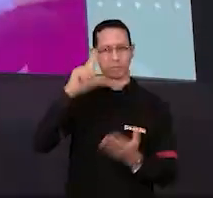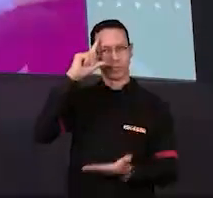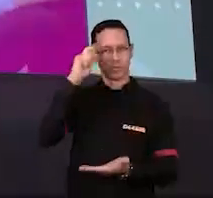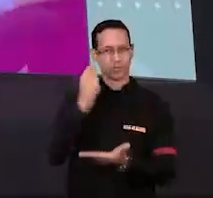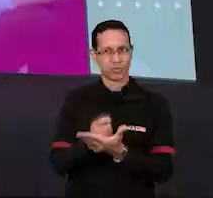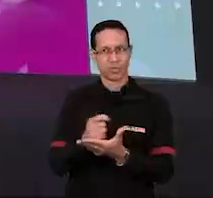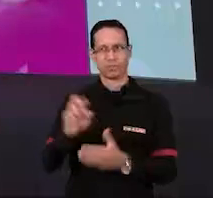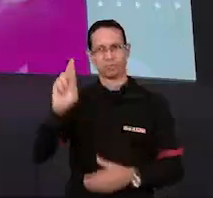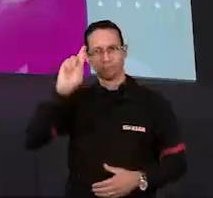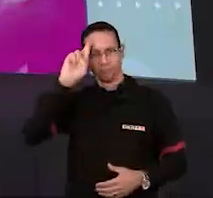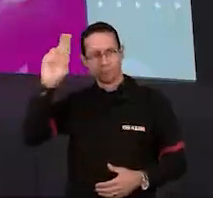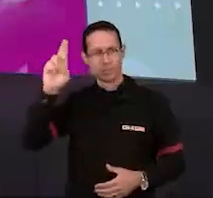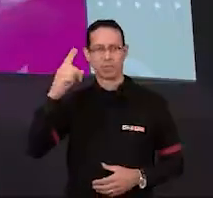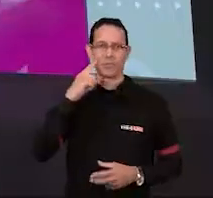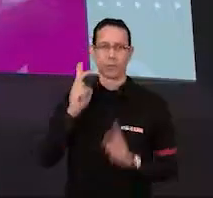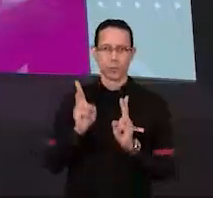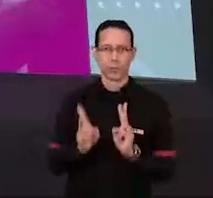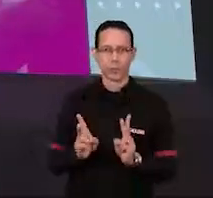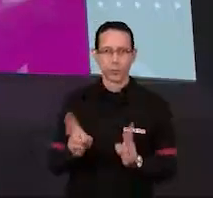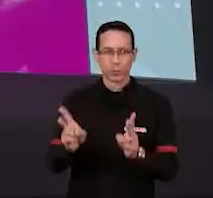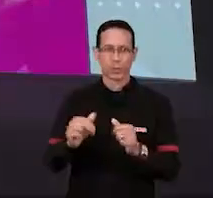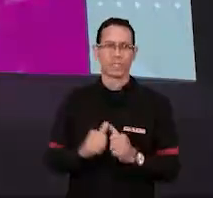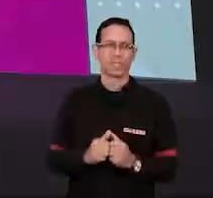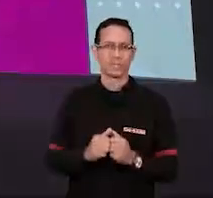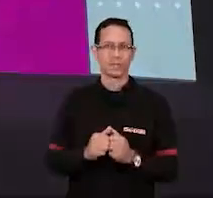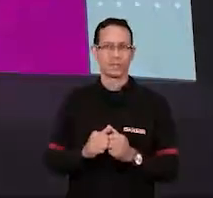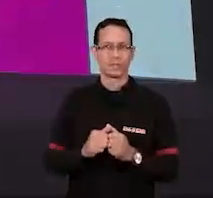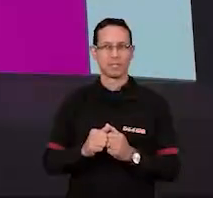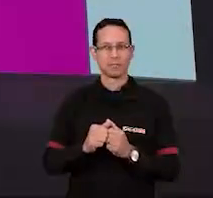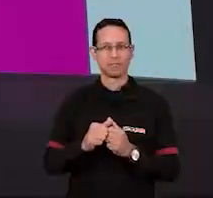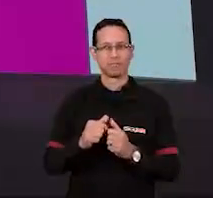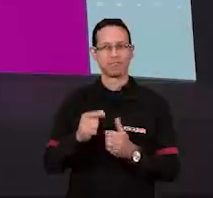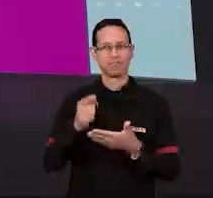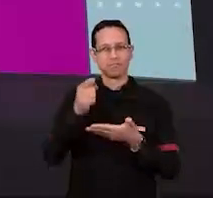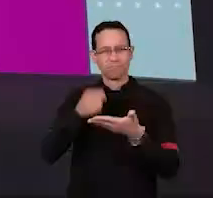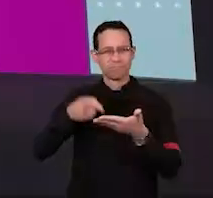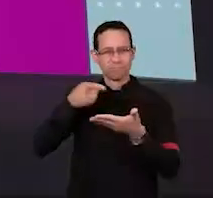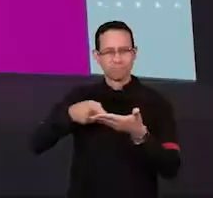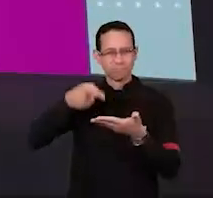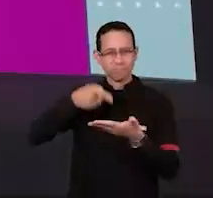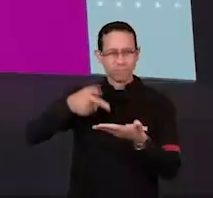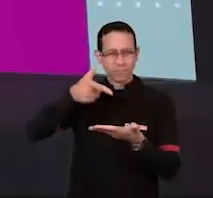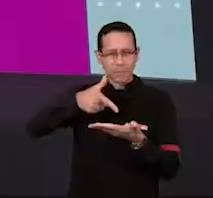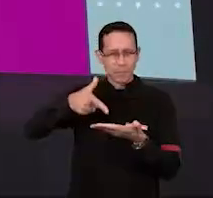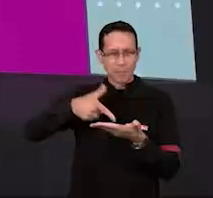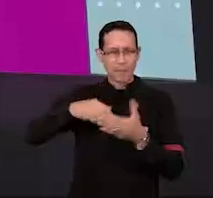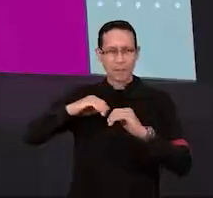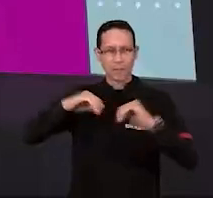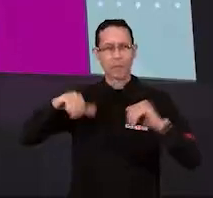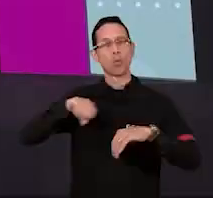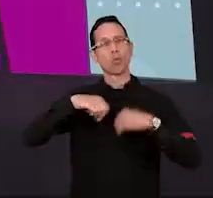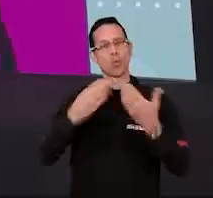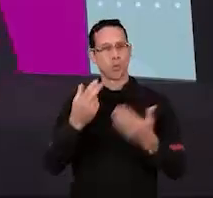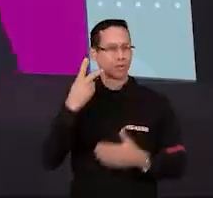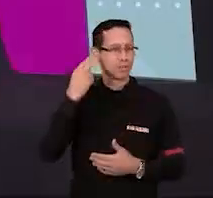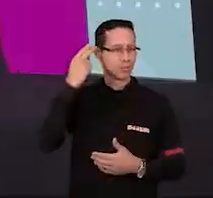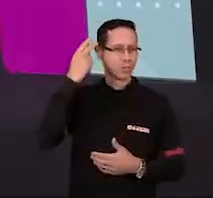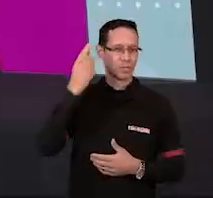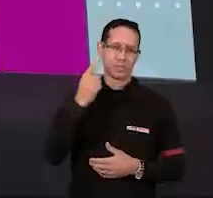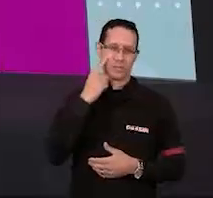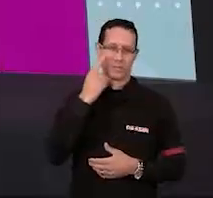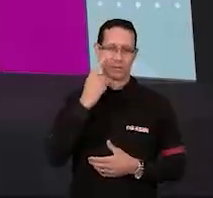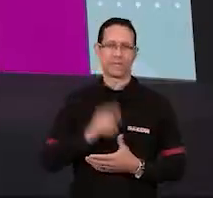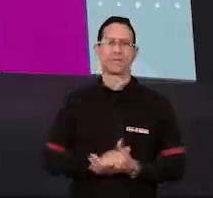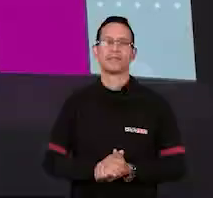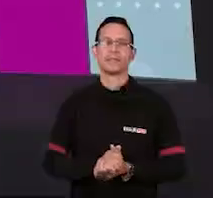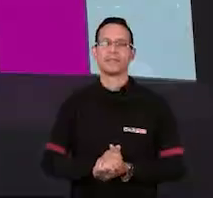ele, né, ao tutor, se vai seguir abrindo ou se vai encaminhar realmente para um procedimento cirúrgico.